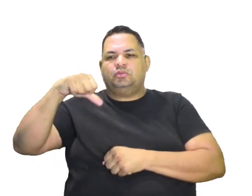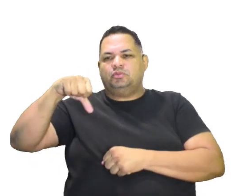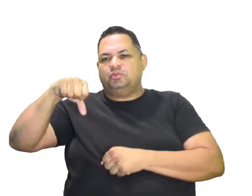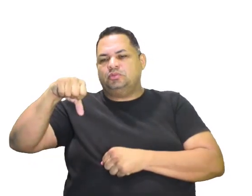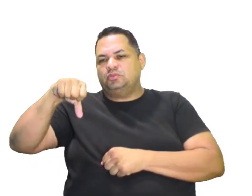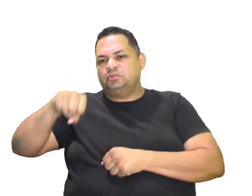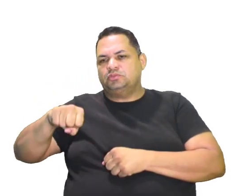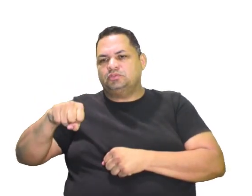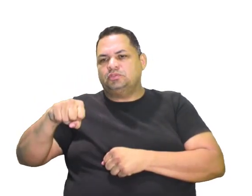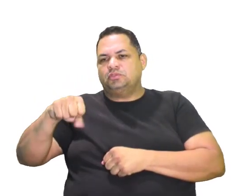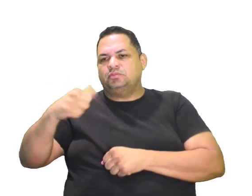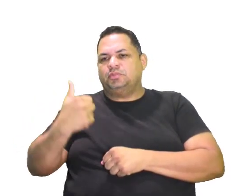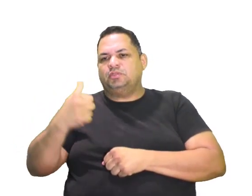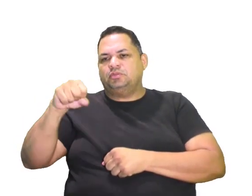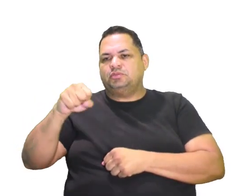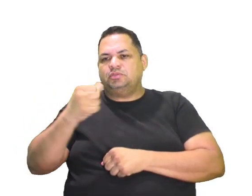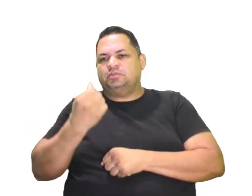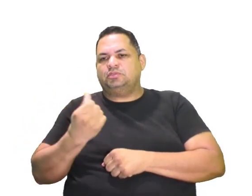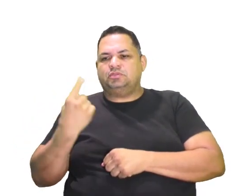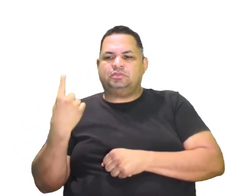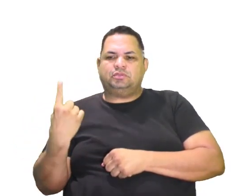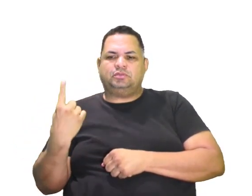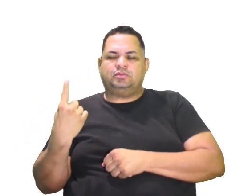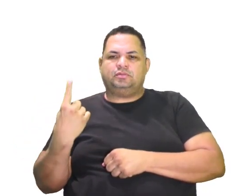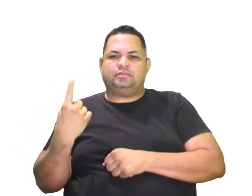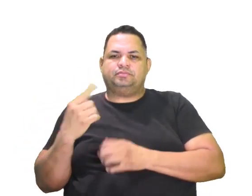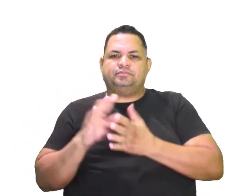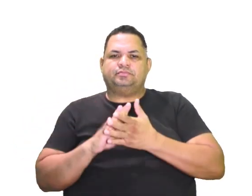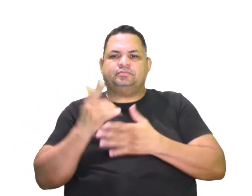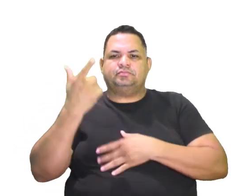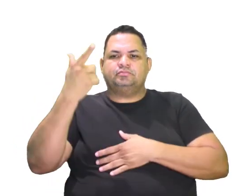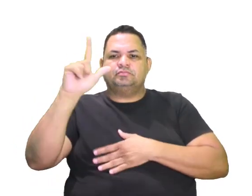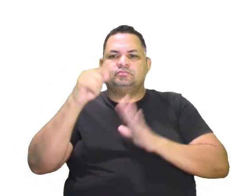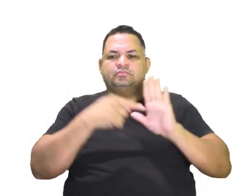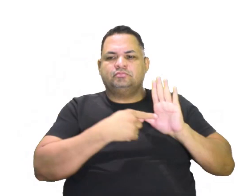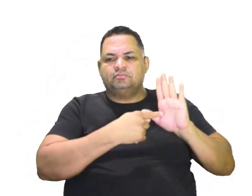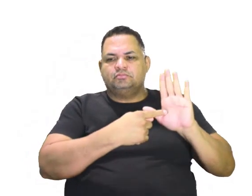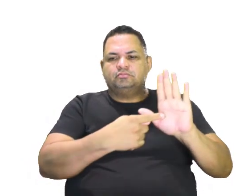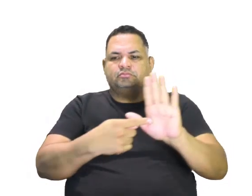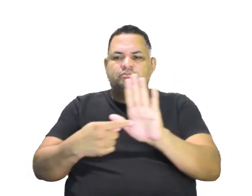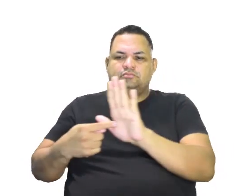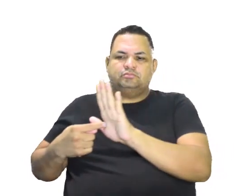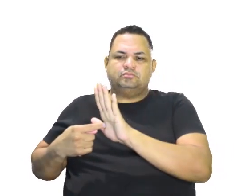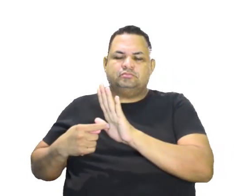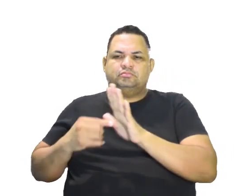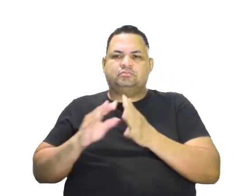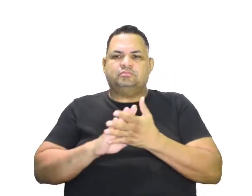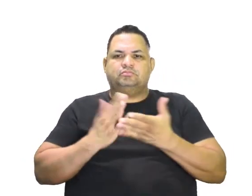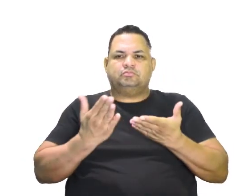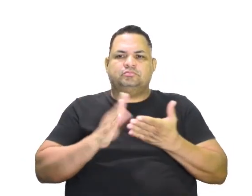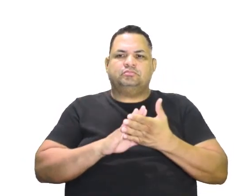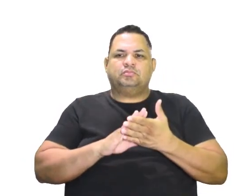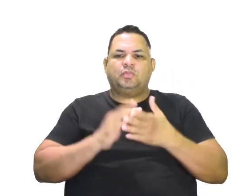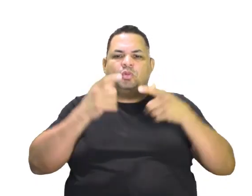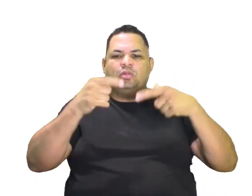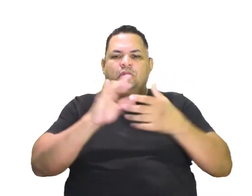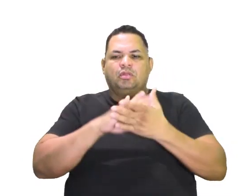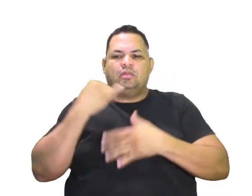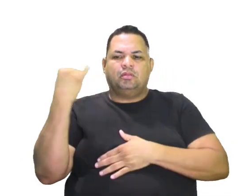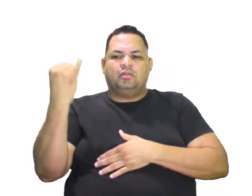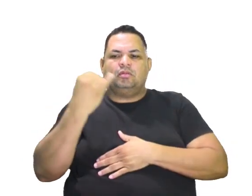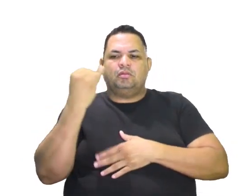uma grande vitória para o Vitor, né? Conseguir expor na Meca, no lugar mais